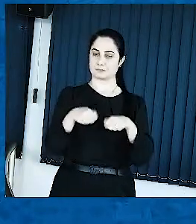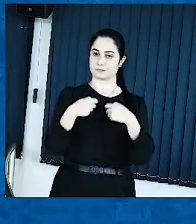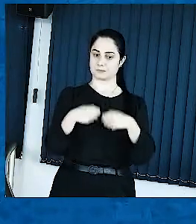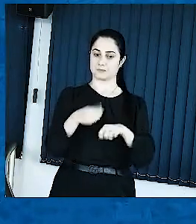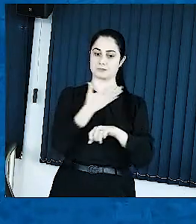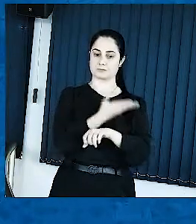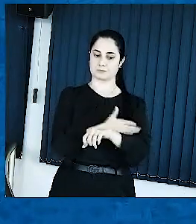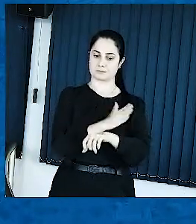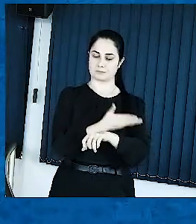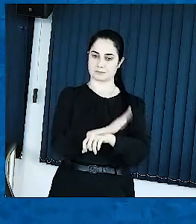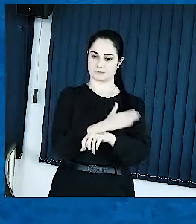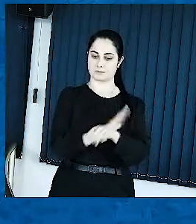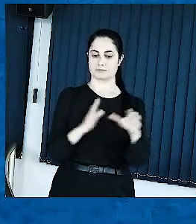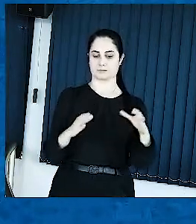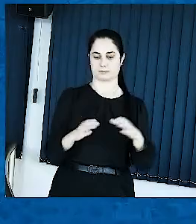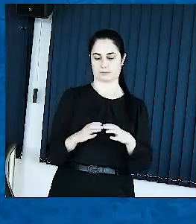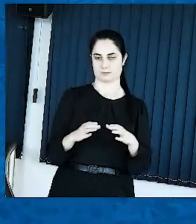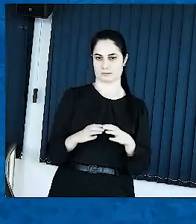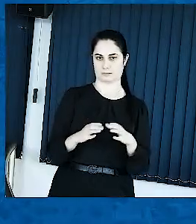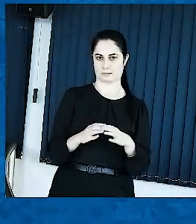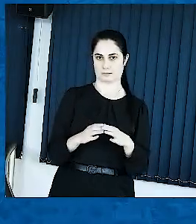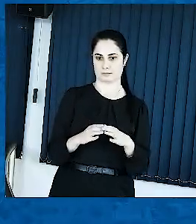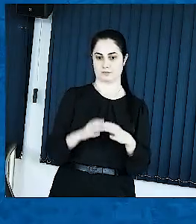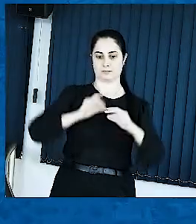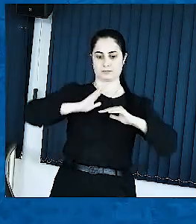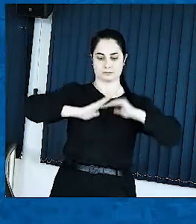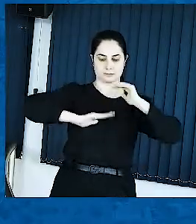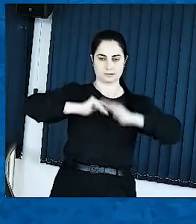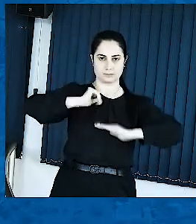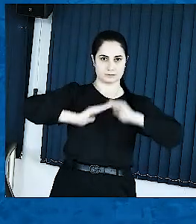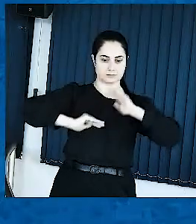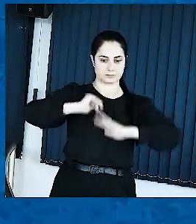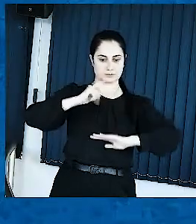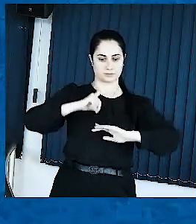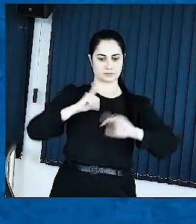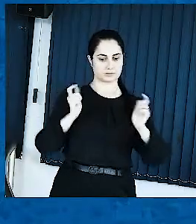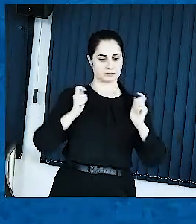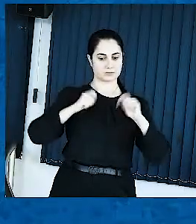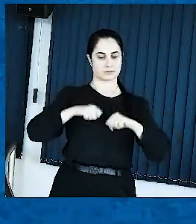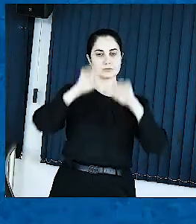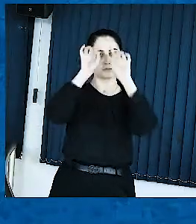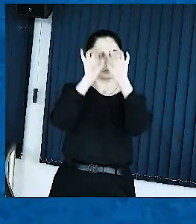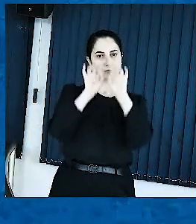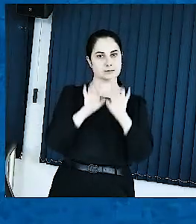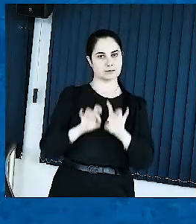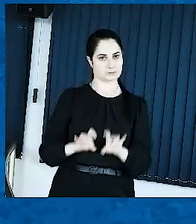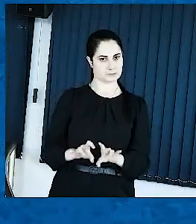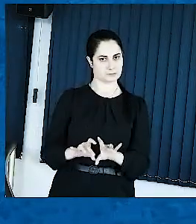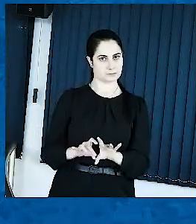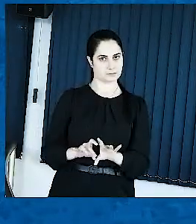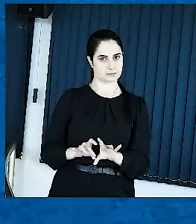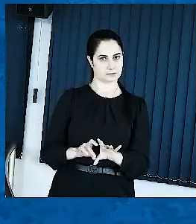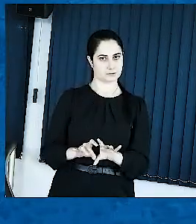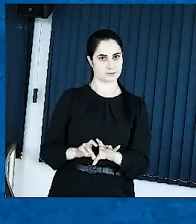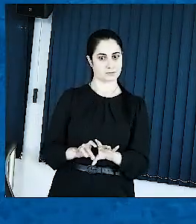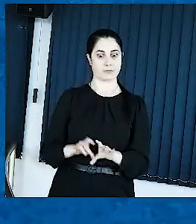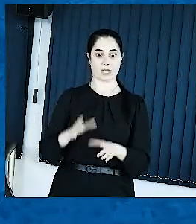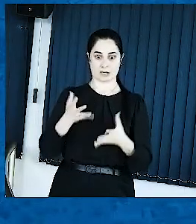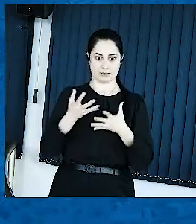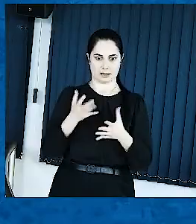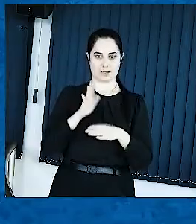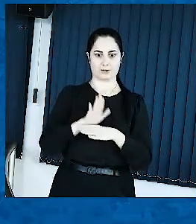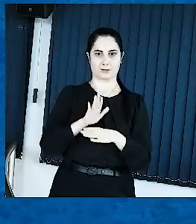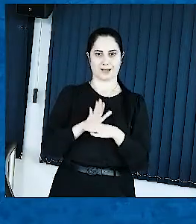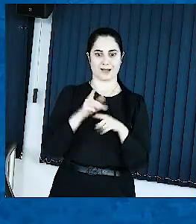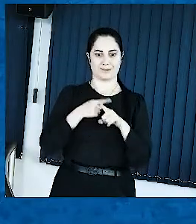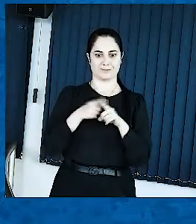Precisa treinamento para essa equipe. Profissionais sem capacitação específica. A boa vontade existe,